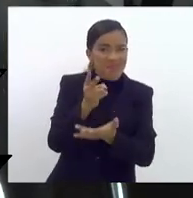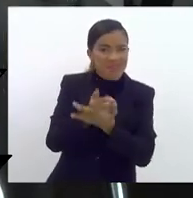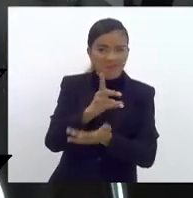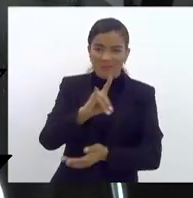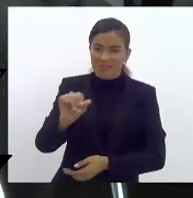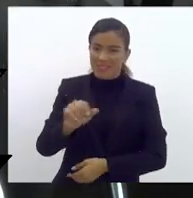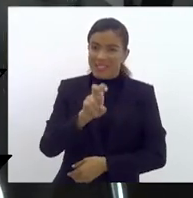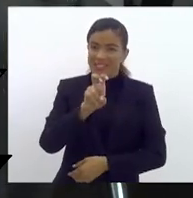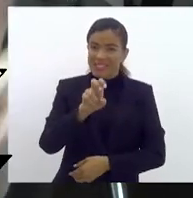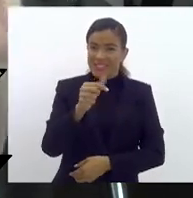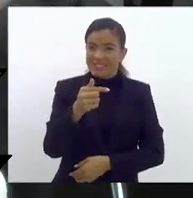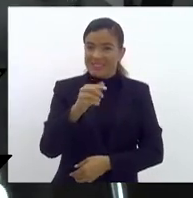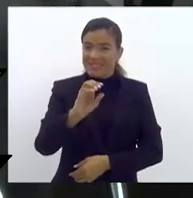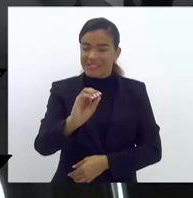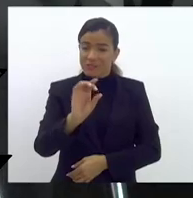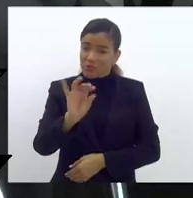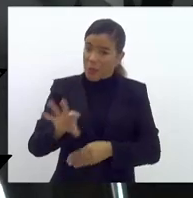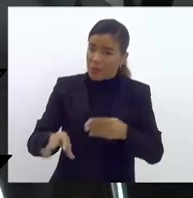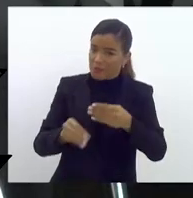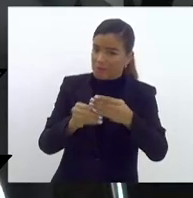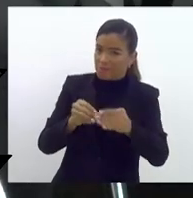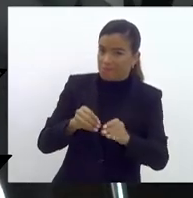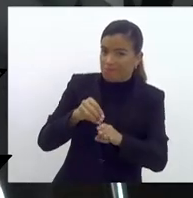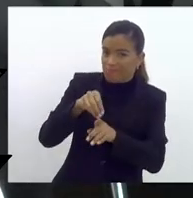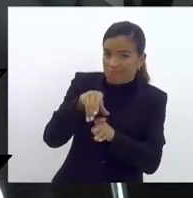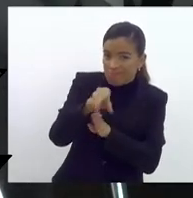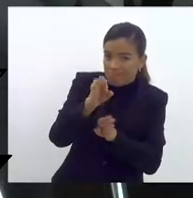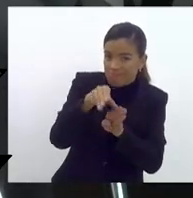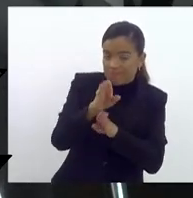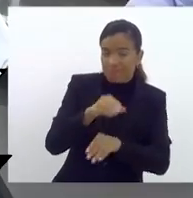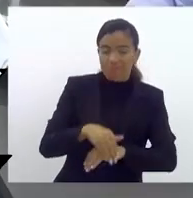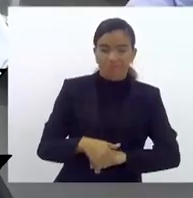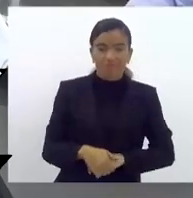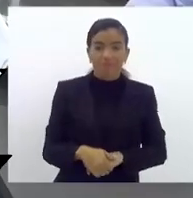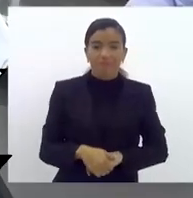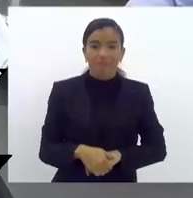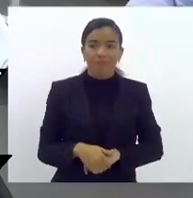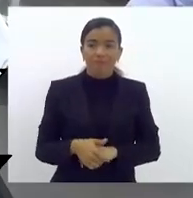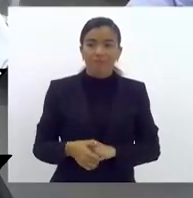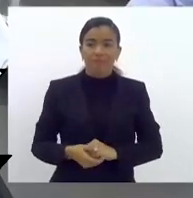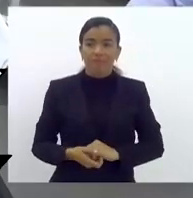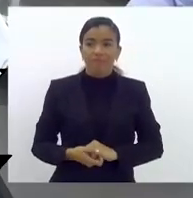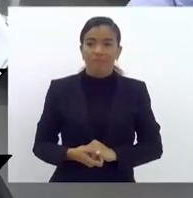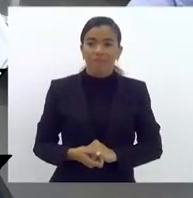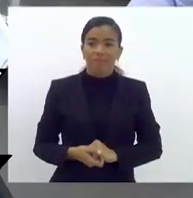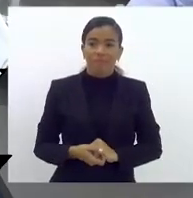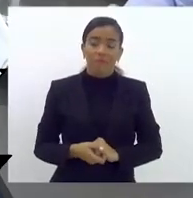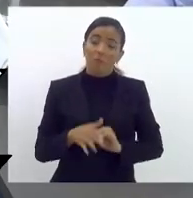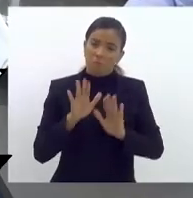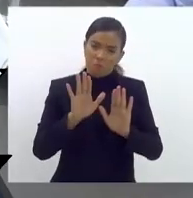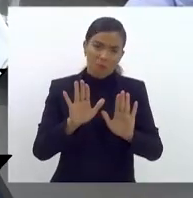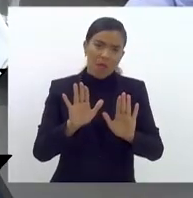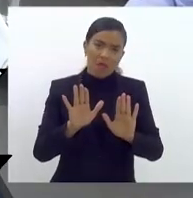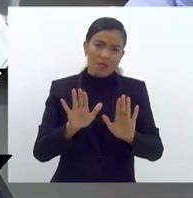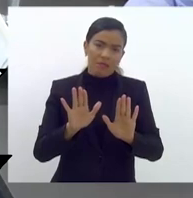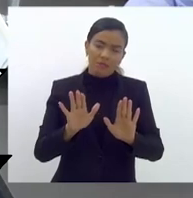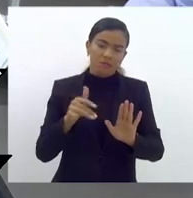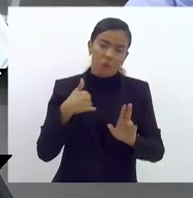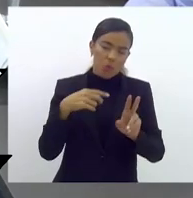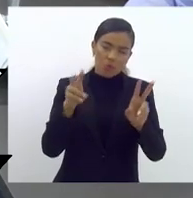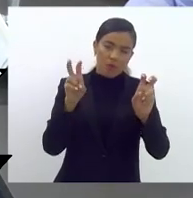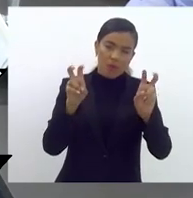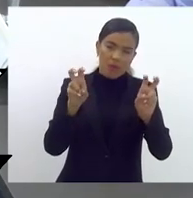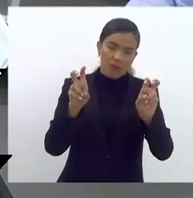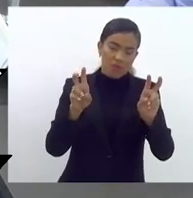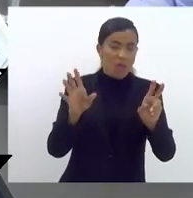que é 70 era só para fazer essa observação mas assiste razão aqui não é eu acho que é o tema